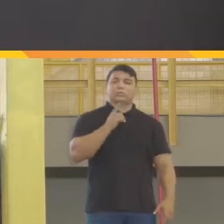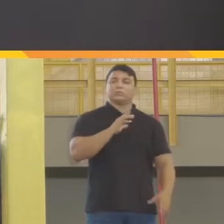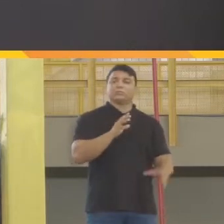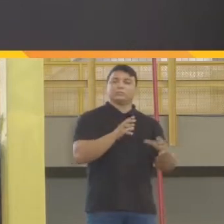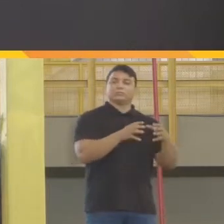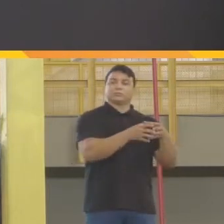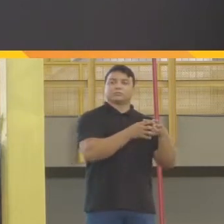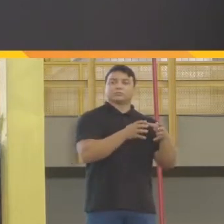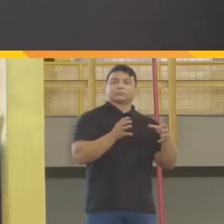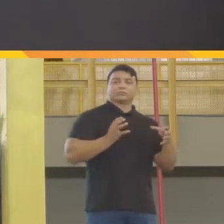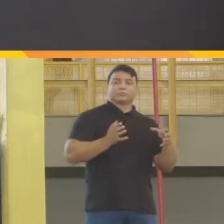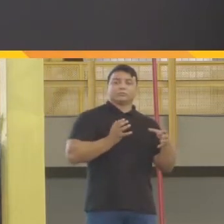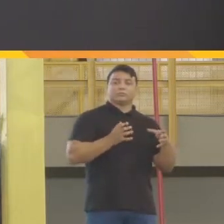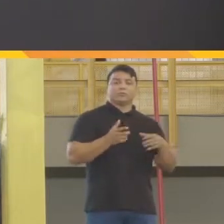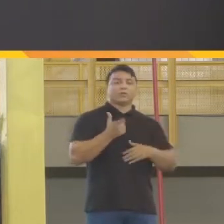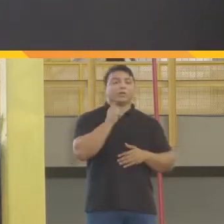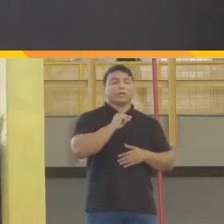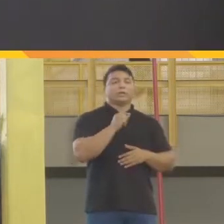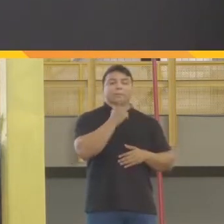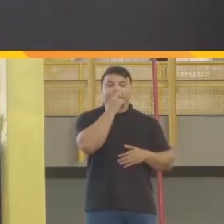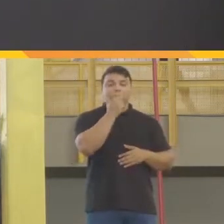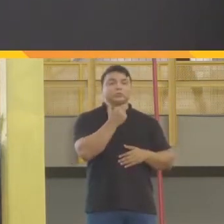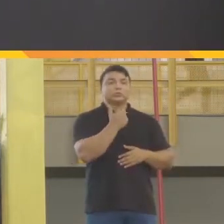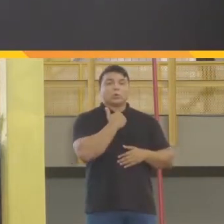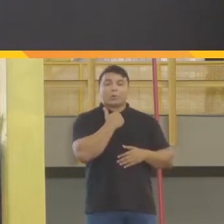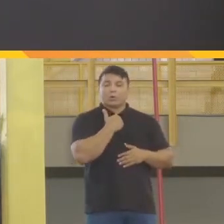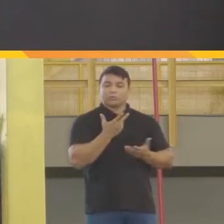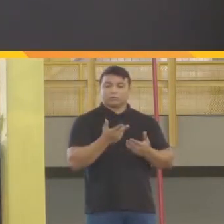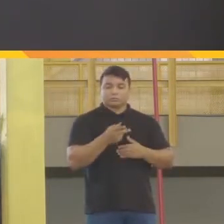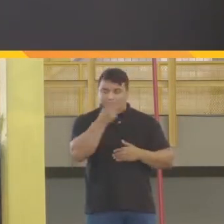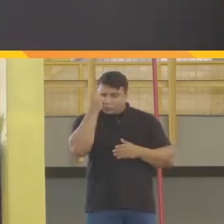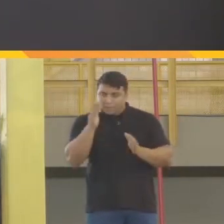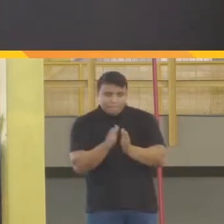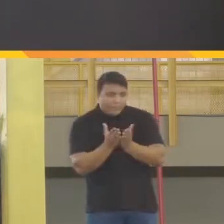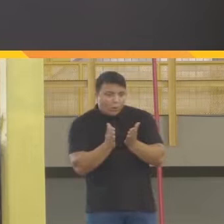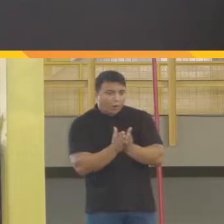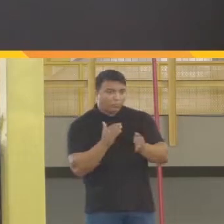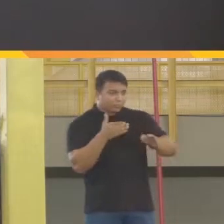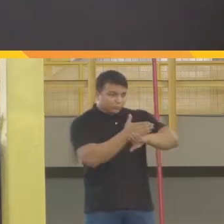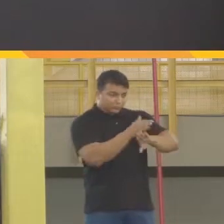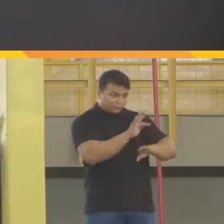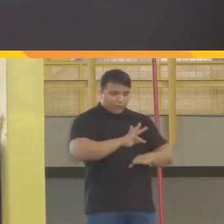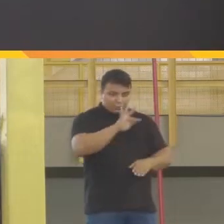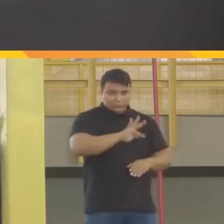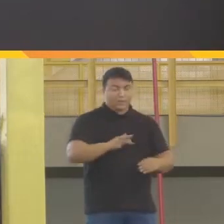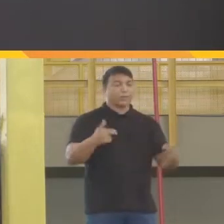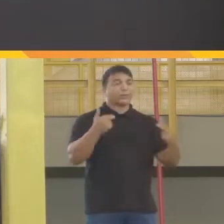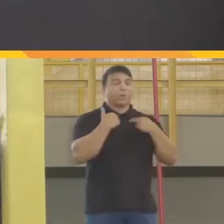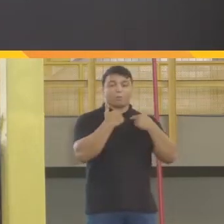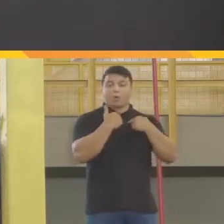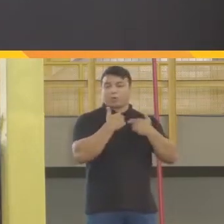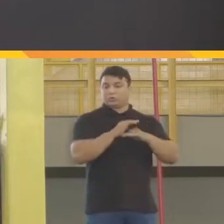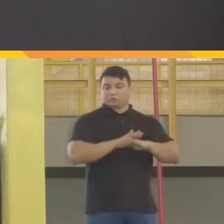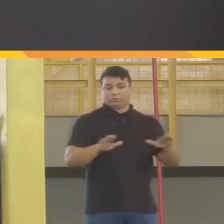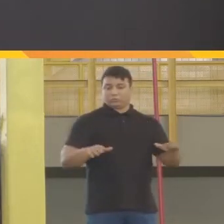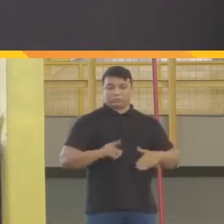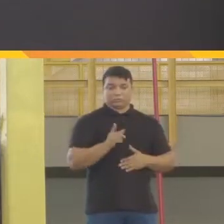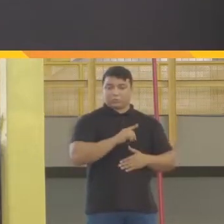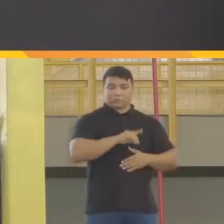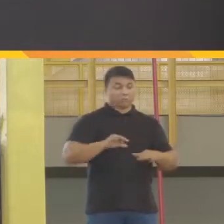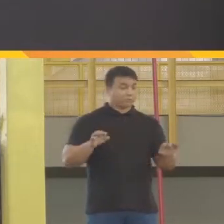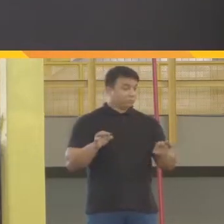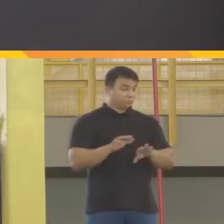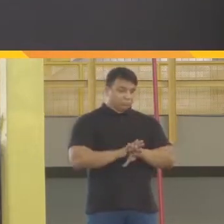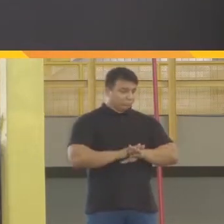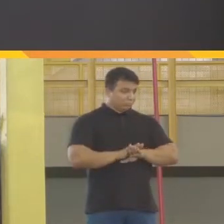excluindo aí da possibilidade de estudar? Classe média e pobre. Para você ver como esse